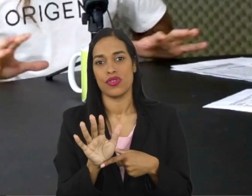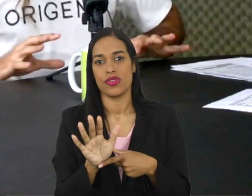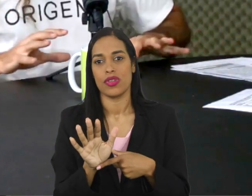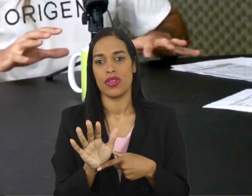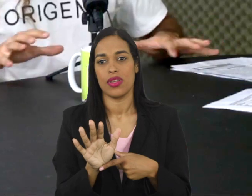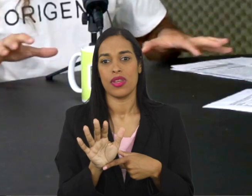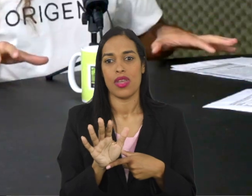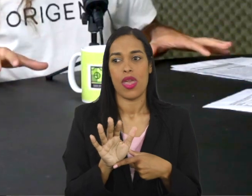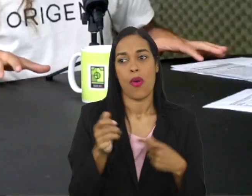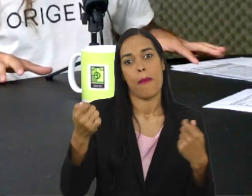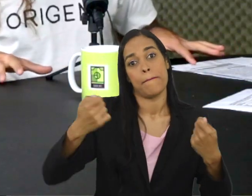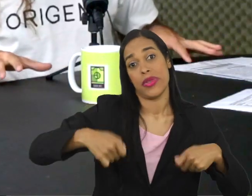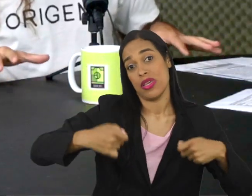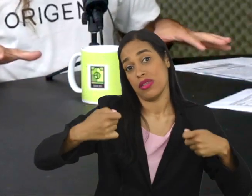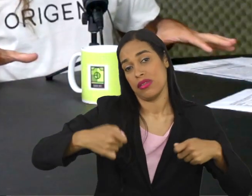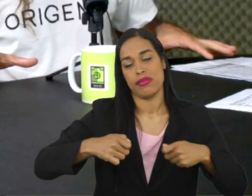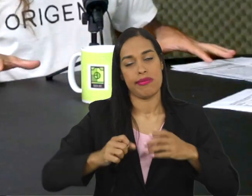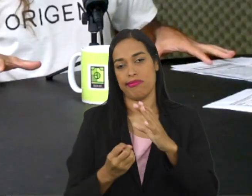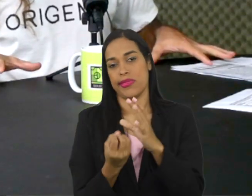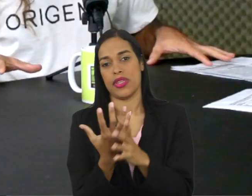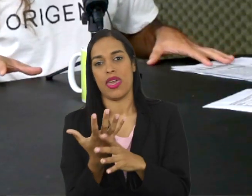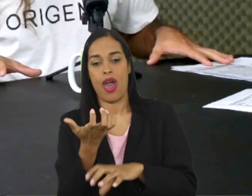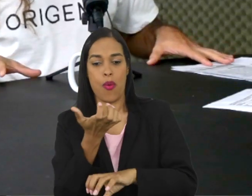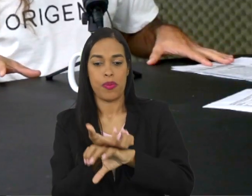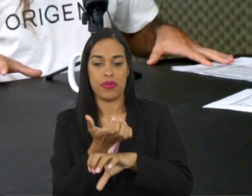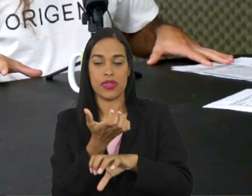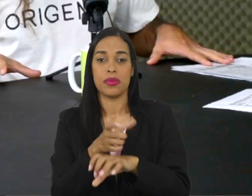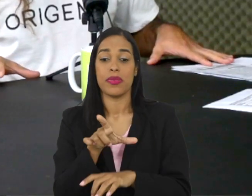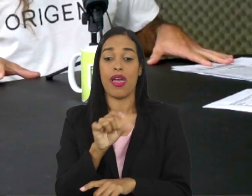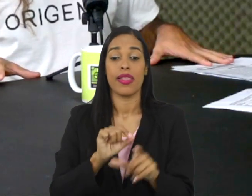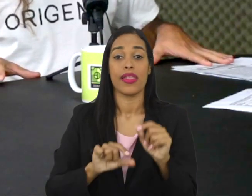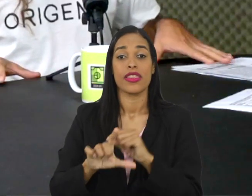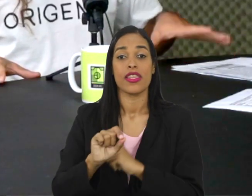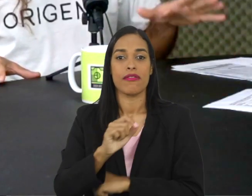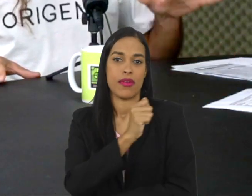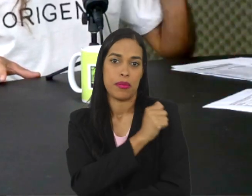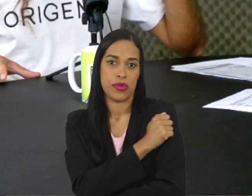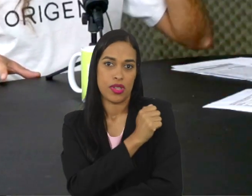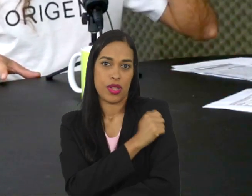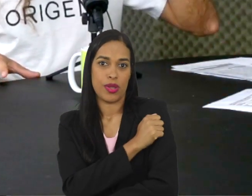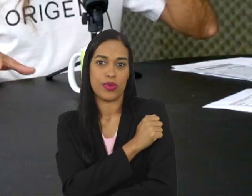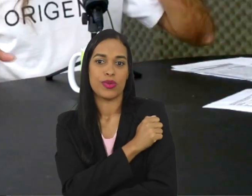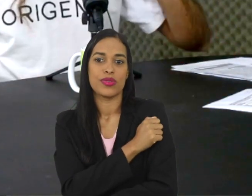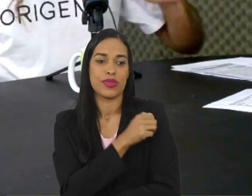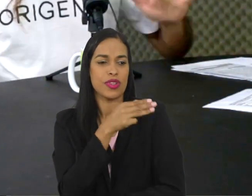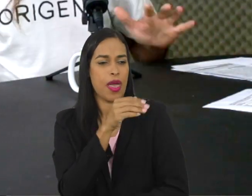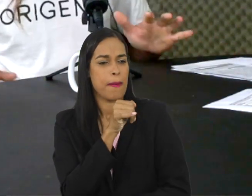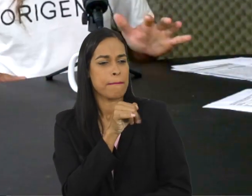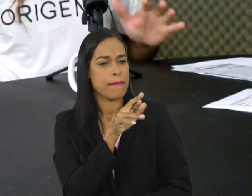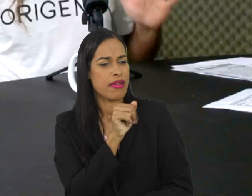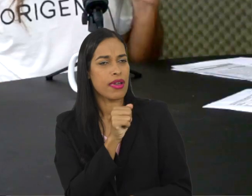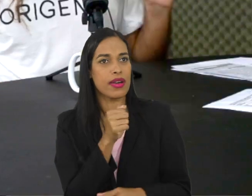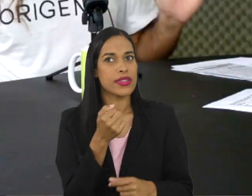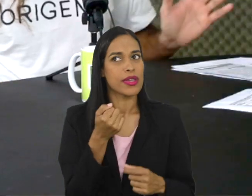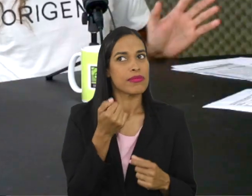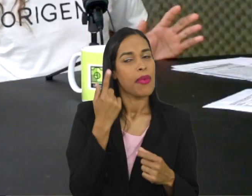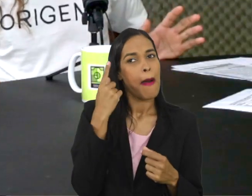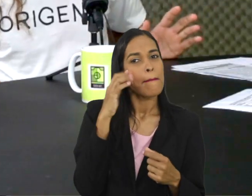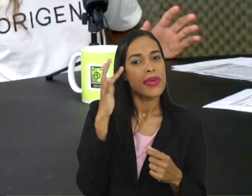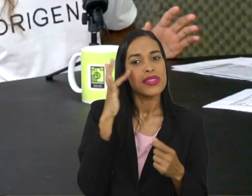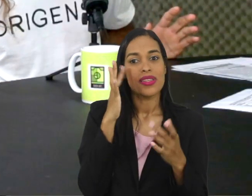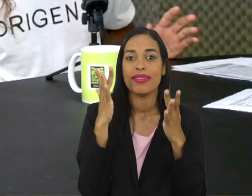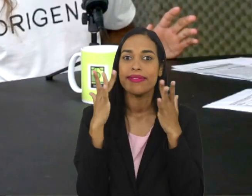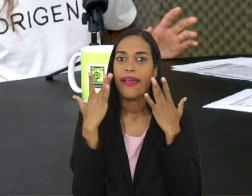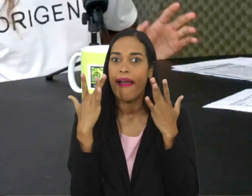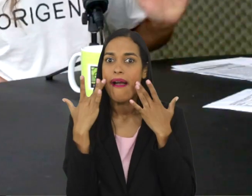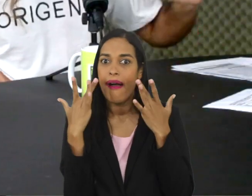ali uma disciplina eletiva para os estudantes. E até ver a Maiara tocando, eu estava pensando em fazer